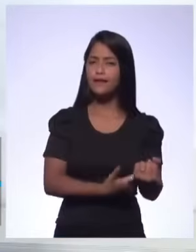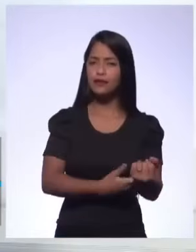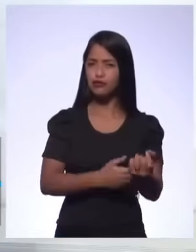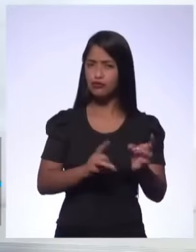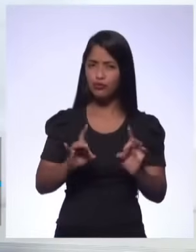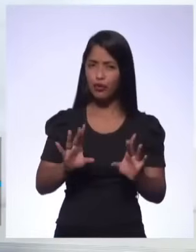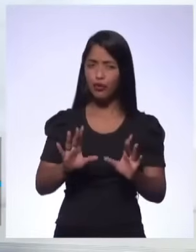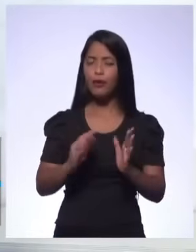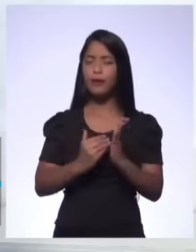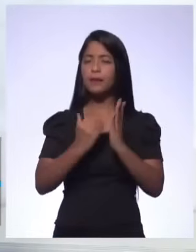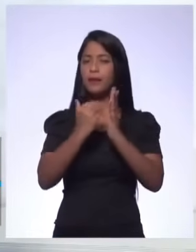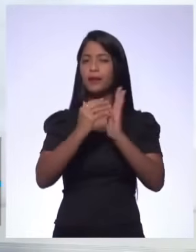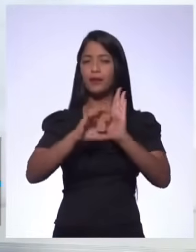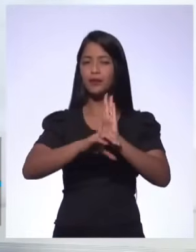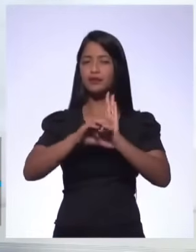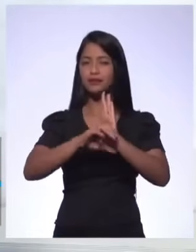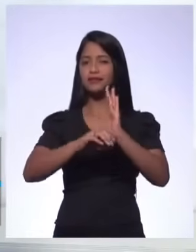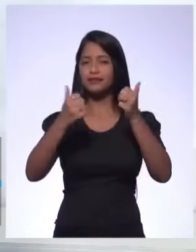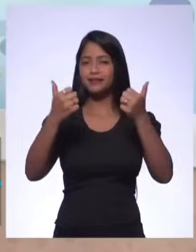Eu achei um aqui.